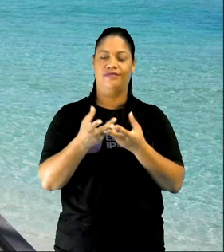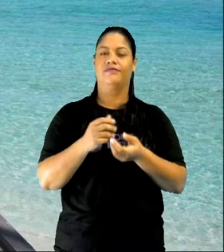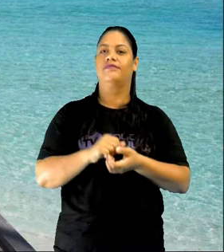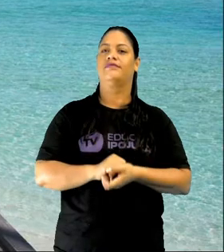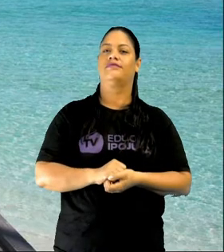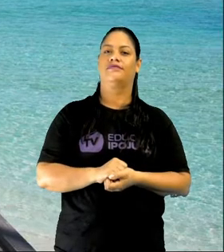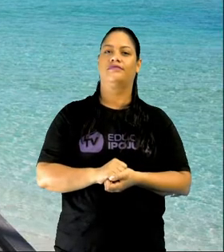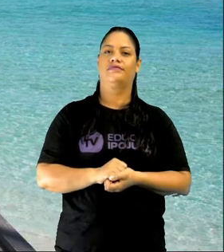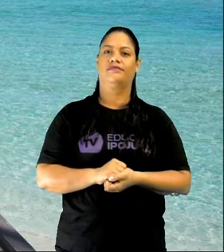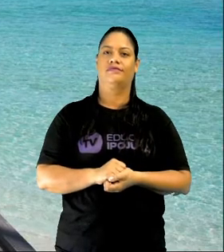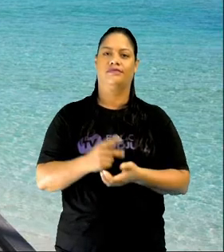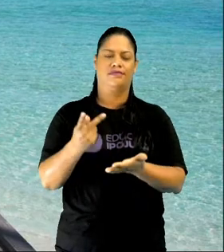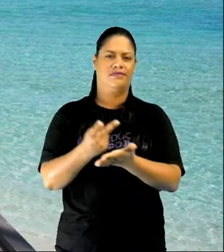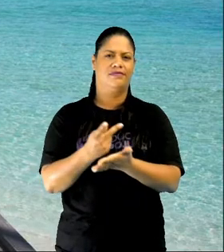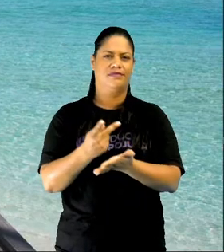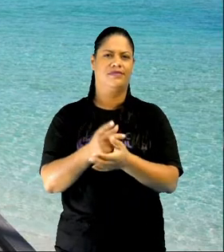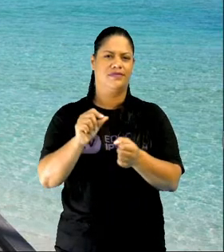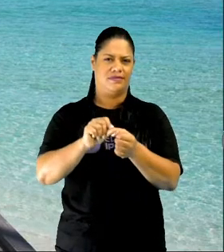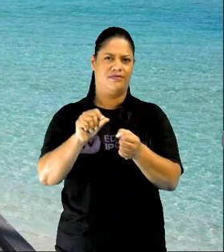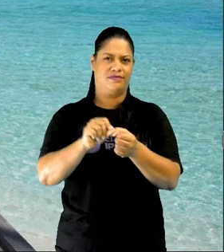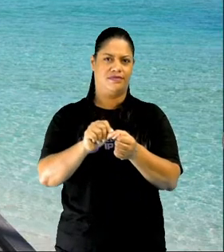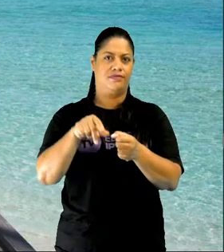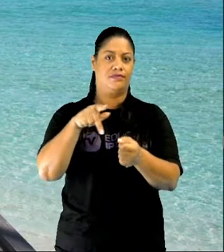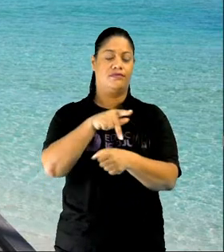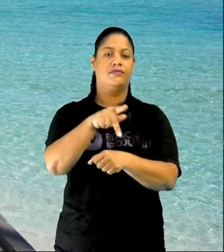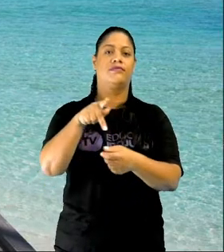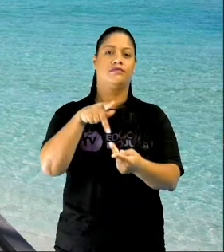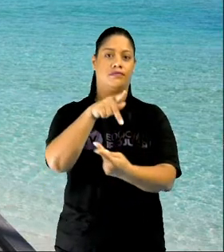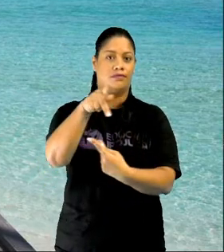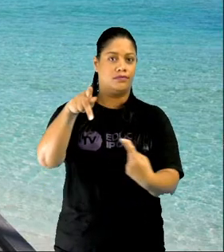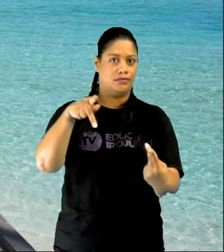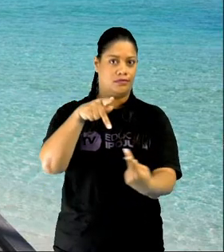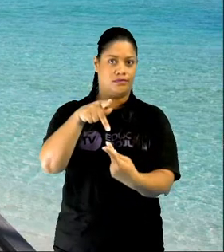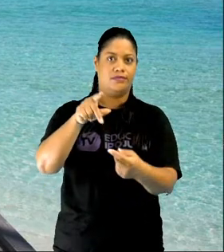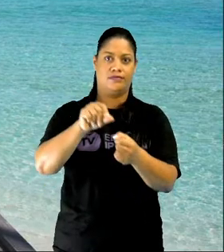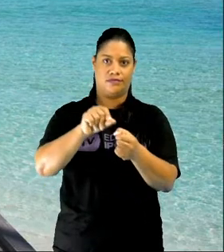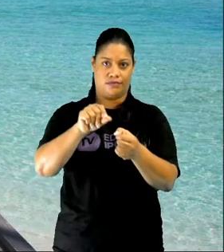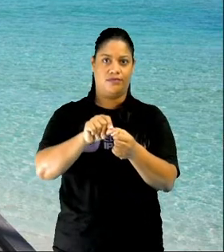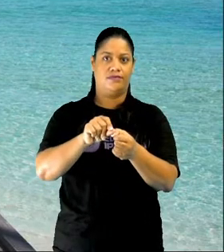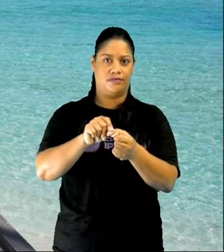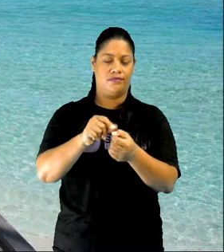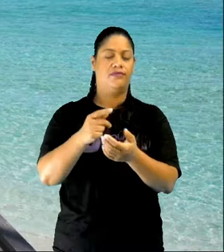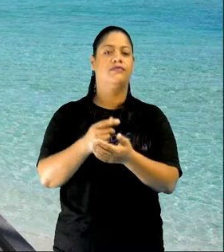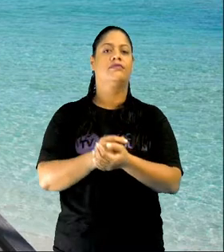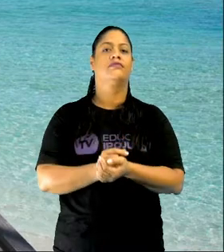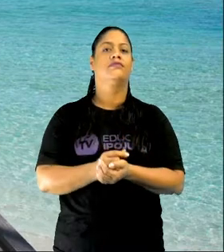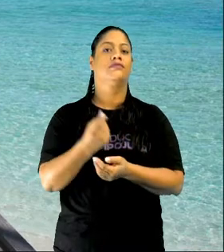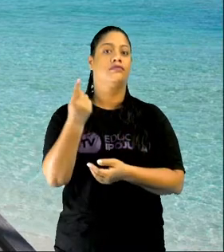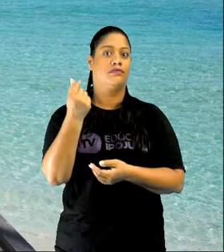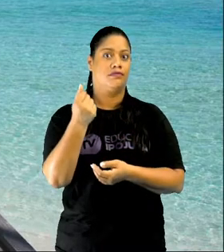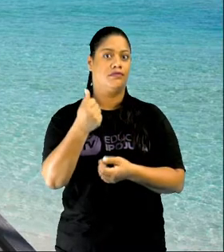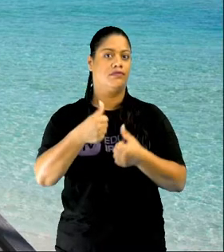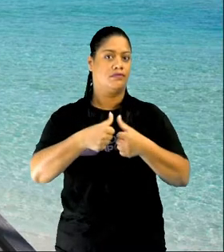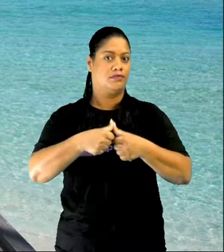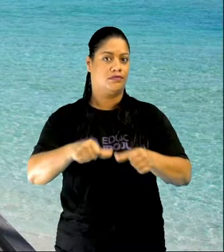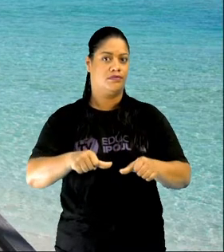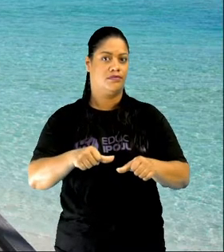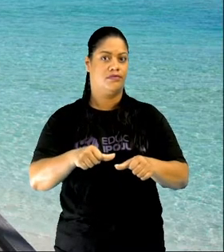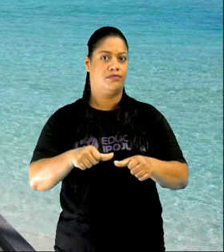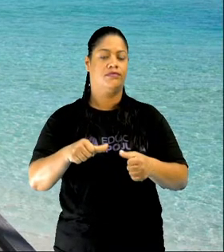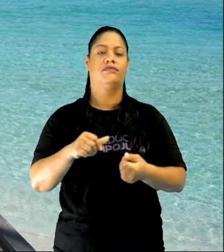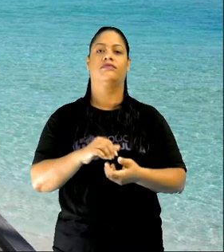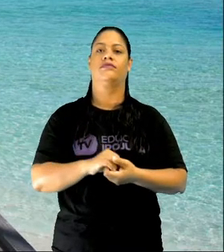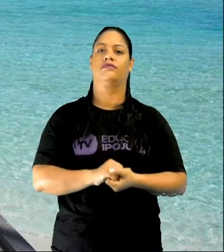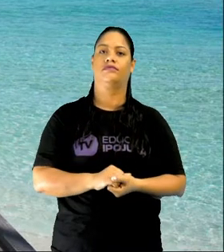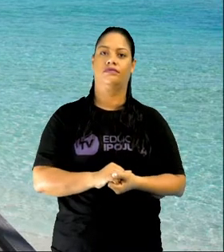coisas erradas que são feitas no planeta com relação a dinheiro está nesses